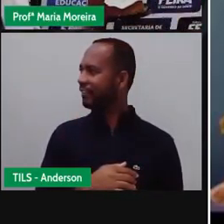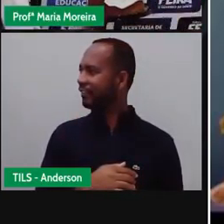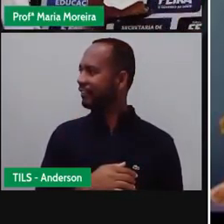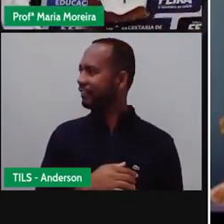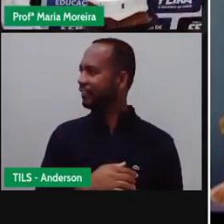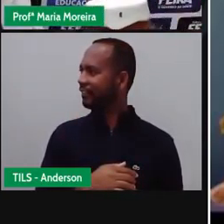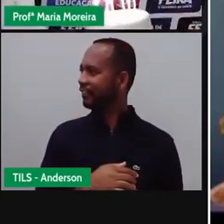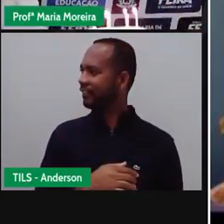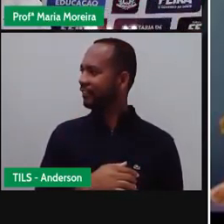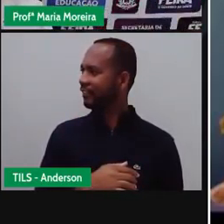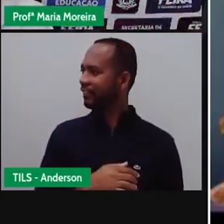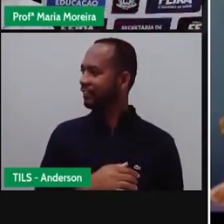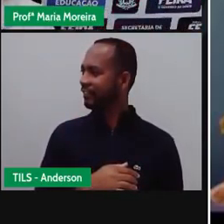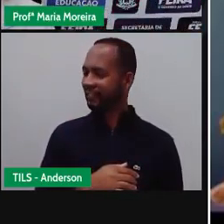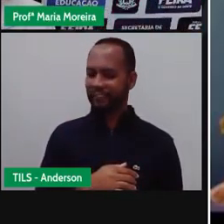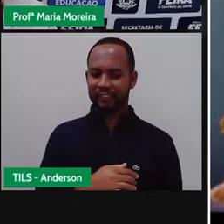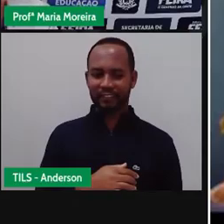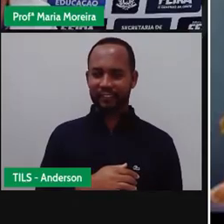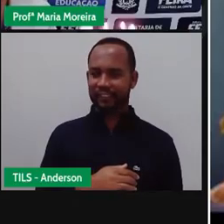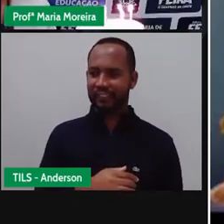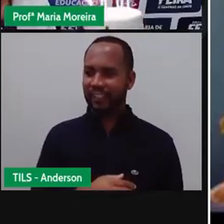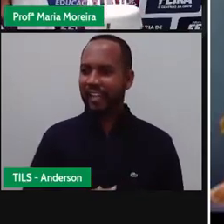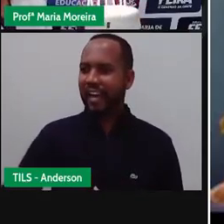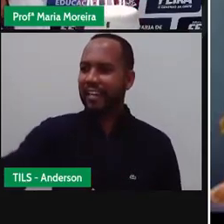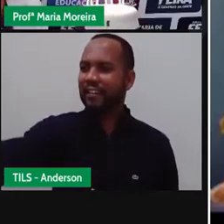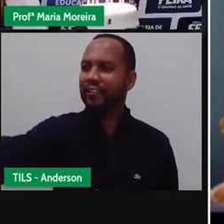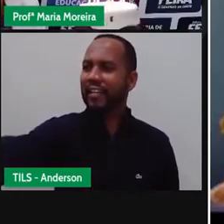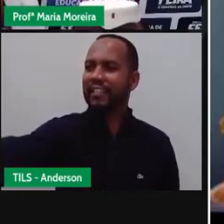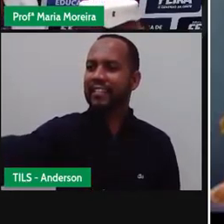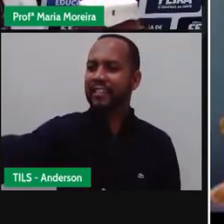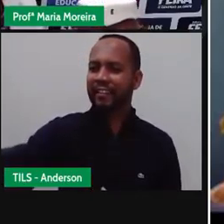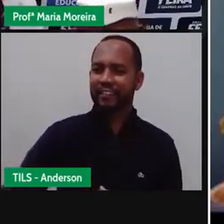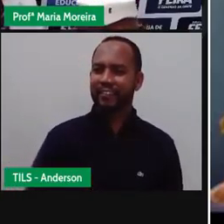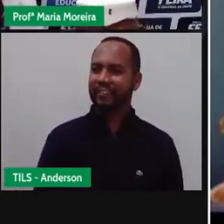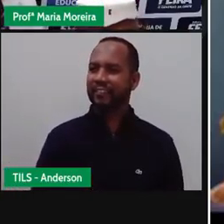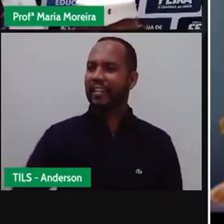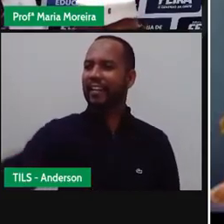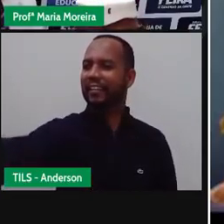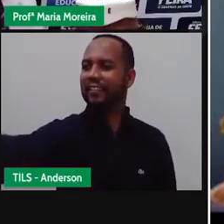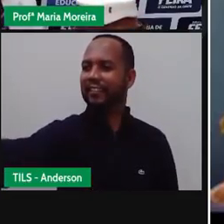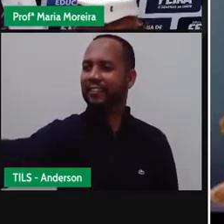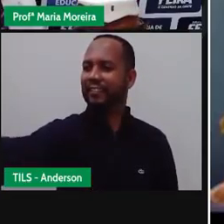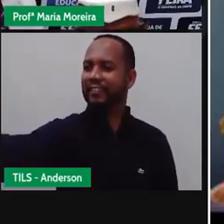também. Tá em cima. Temos que comemorar.